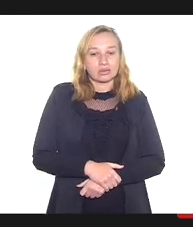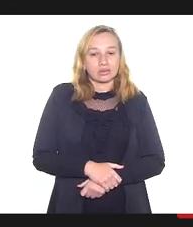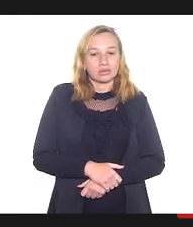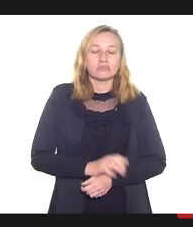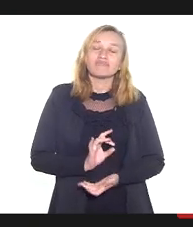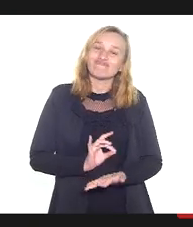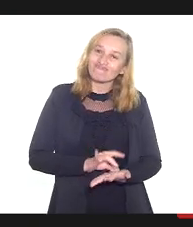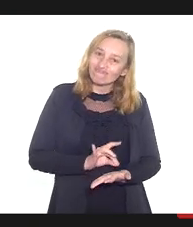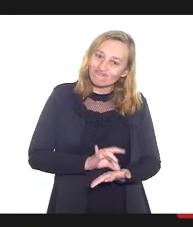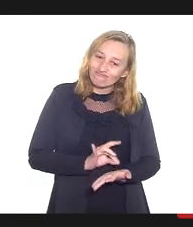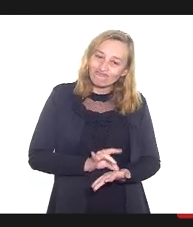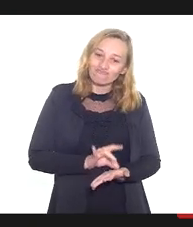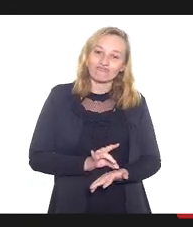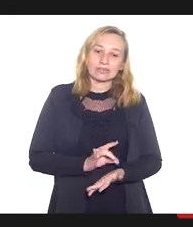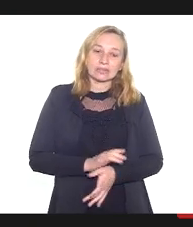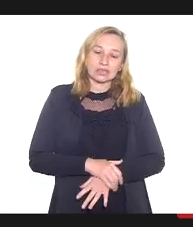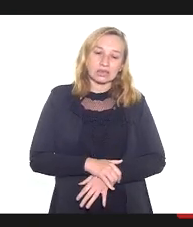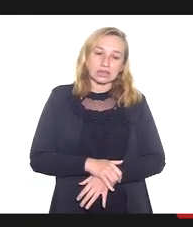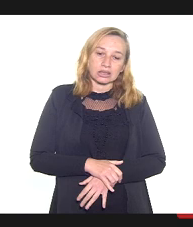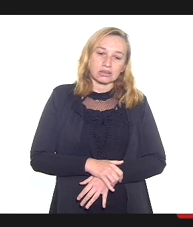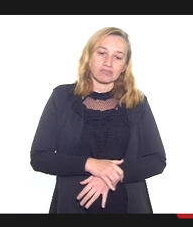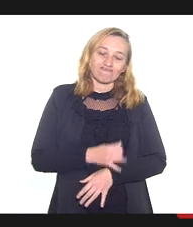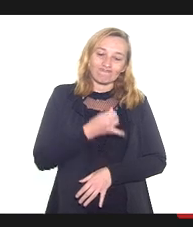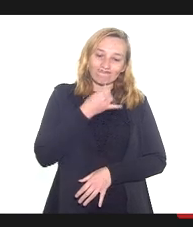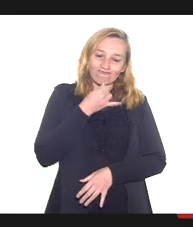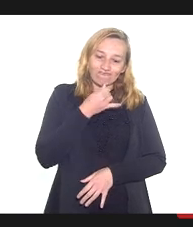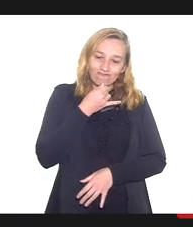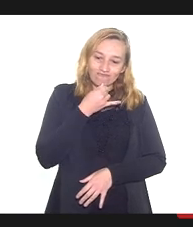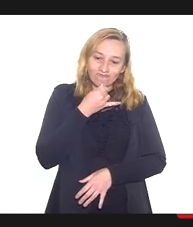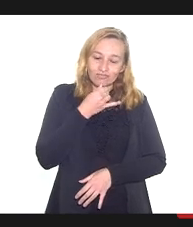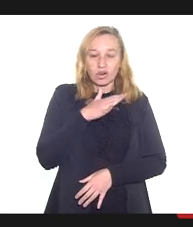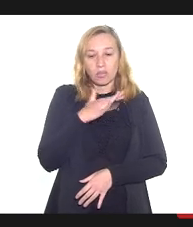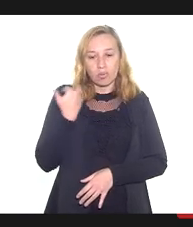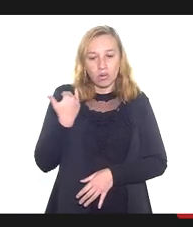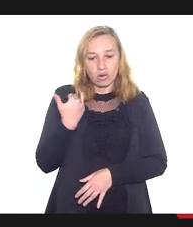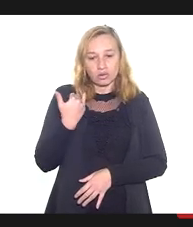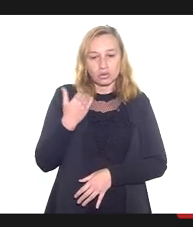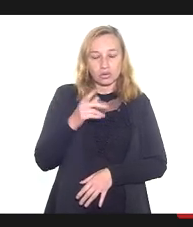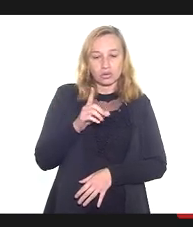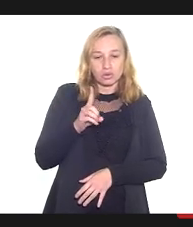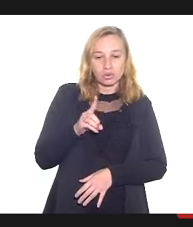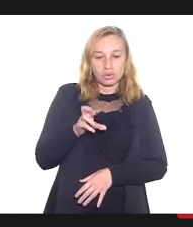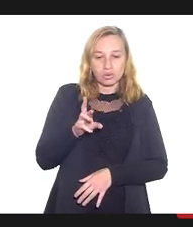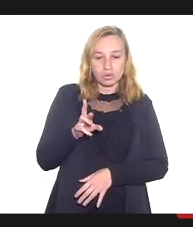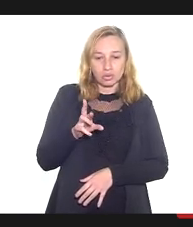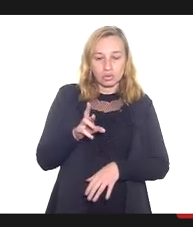Realmente estamos muito impactados com o falecimento do professor Eusébio. Ele foi diretor